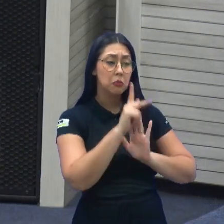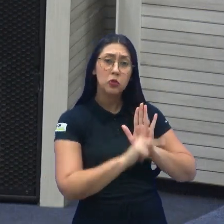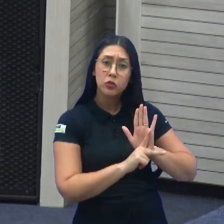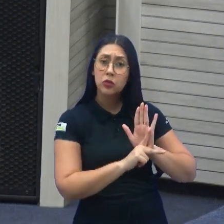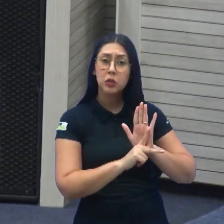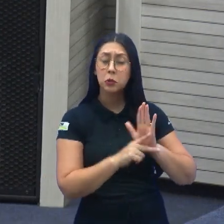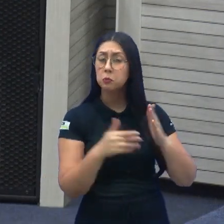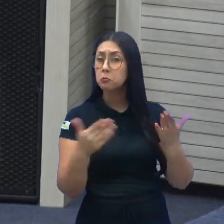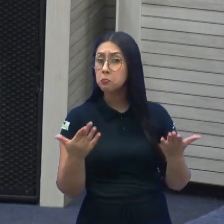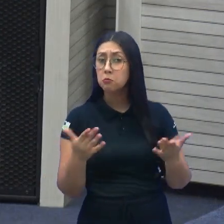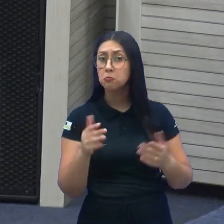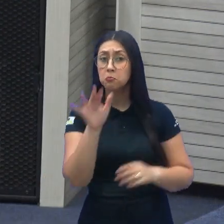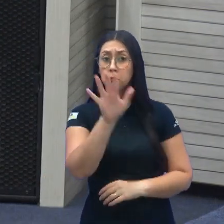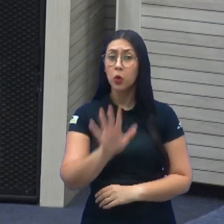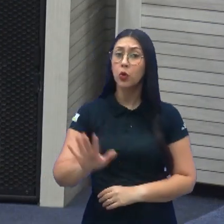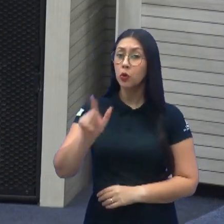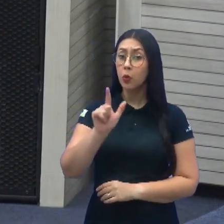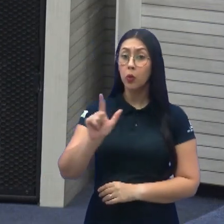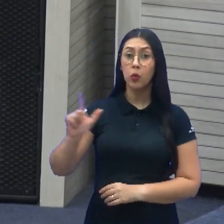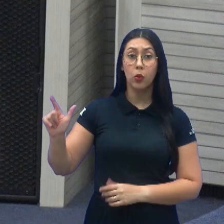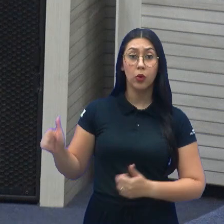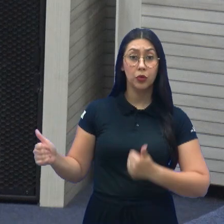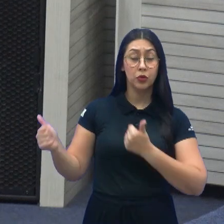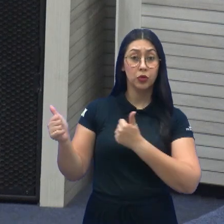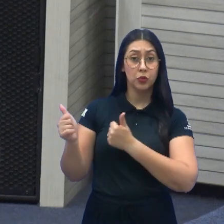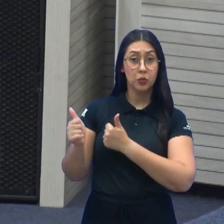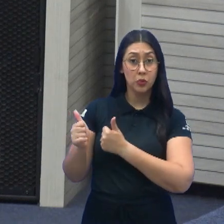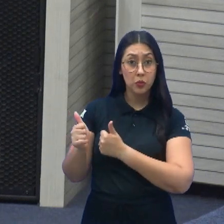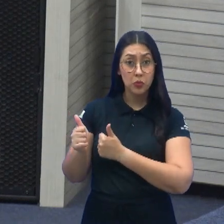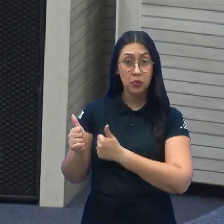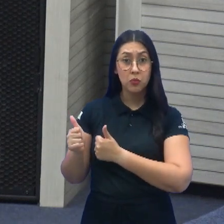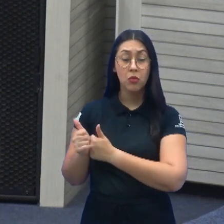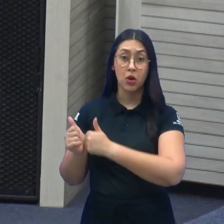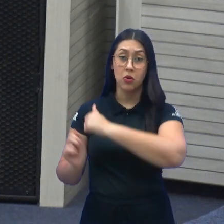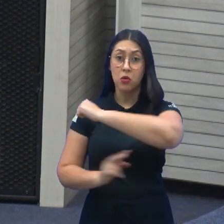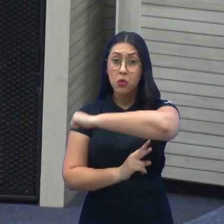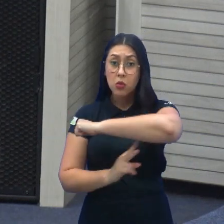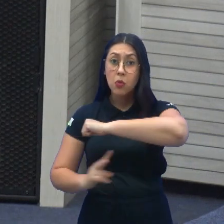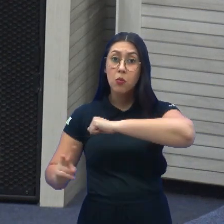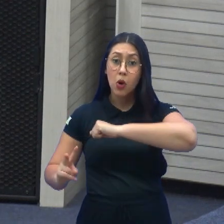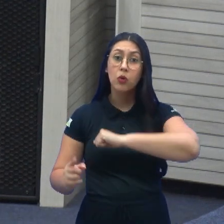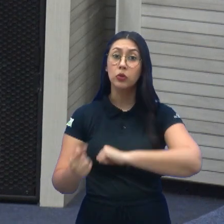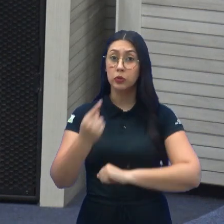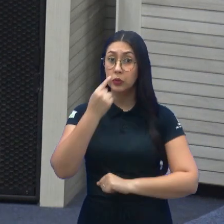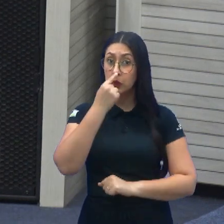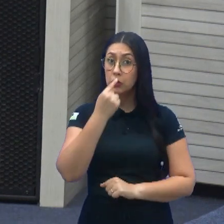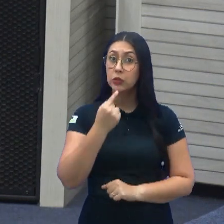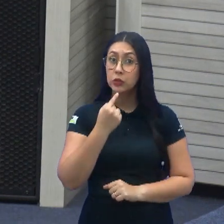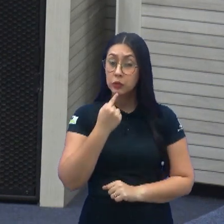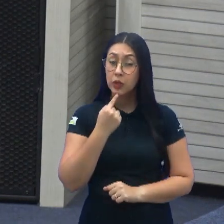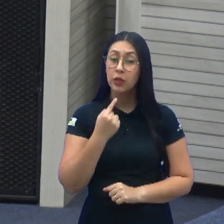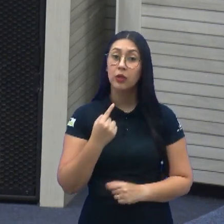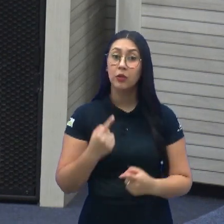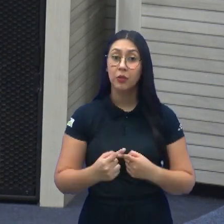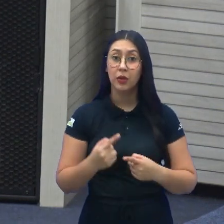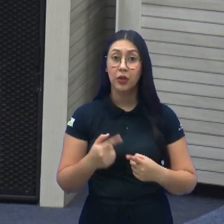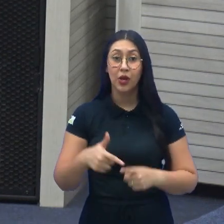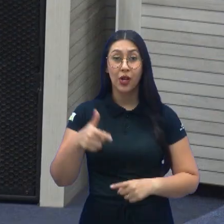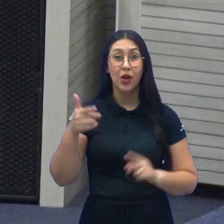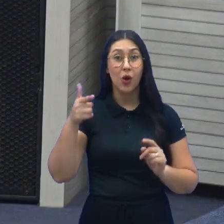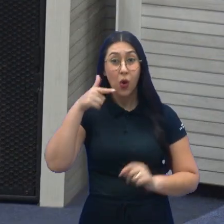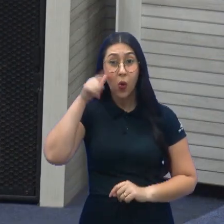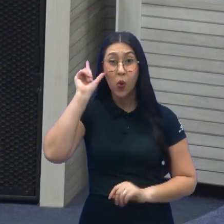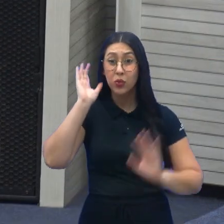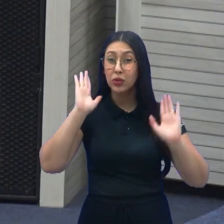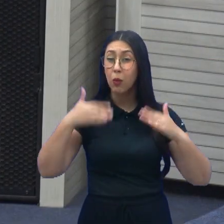para a região leste, perto do viaduto do Santo Inês, do distrito Eugênio de Melo, visto que hoje já está um caos no horário de pico,